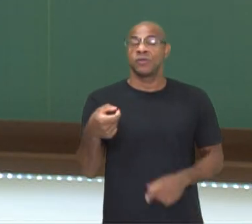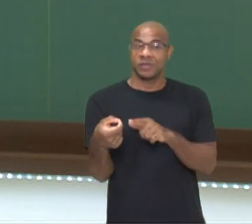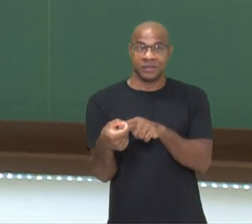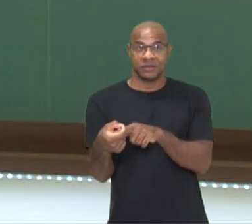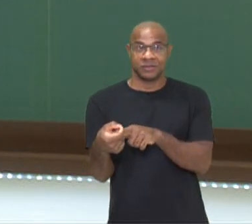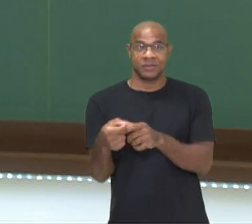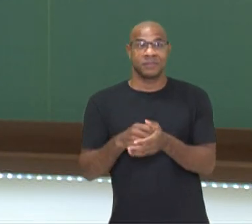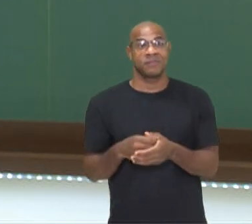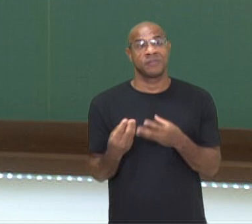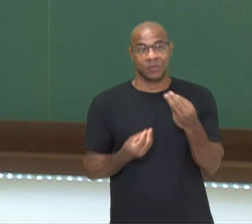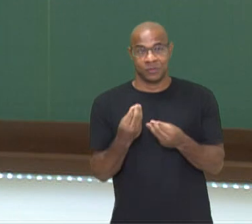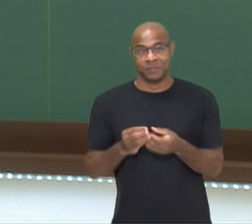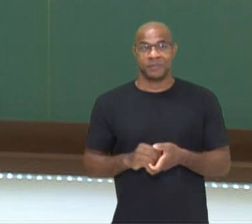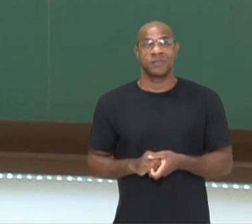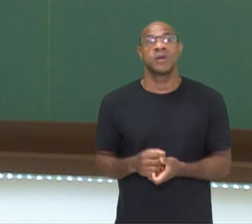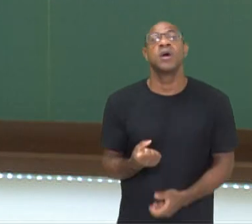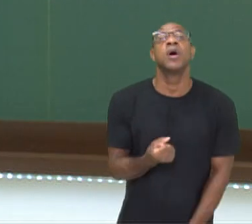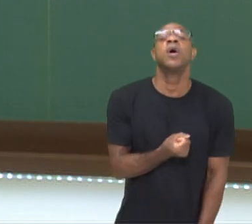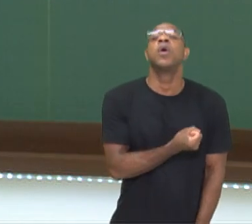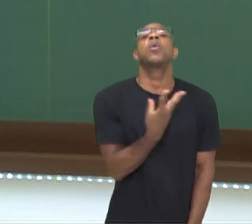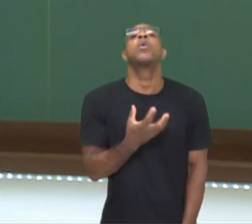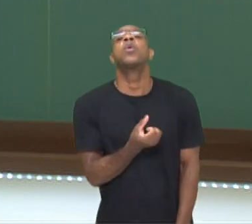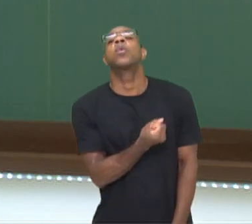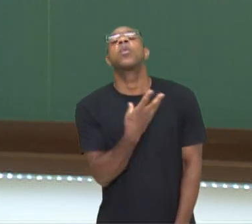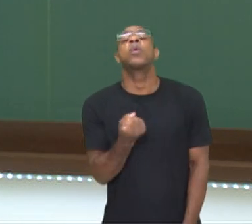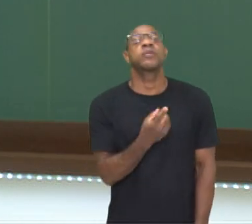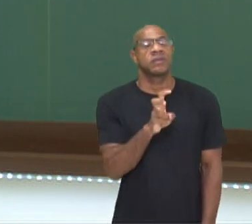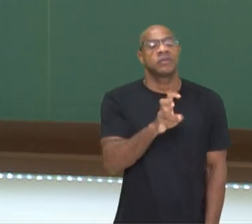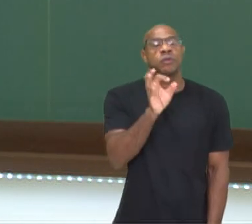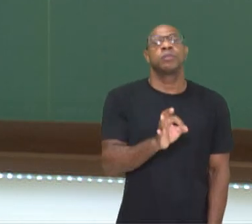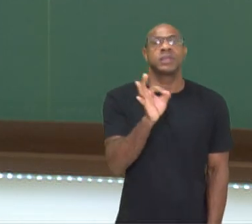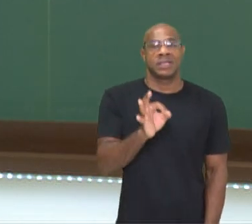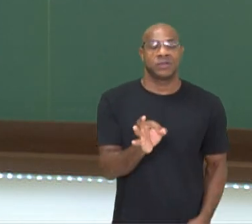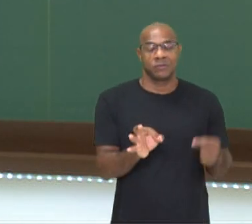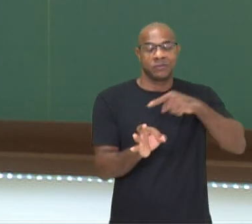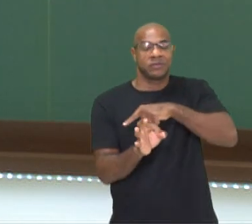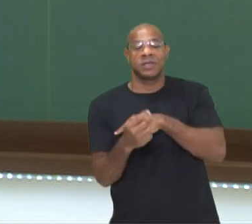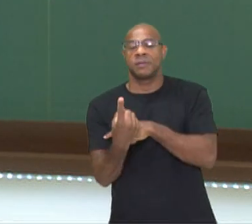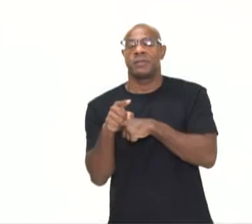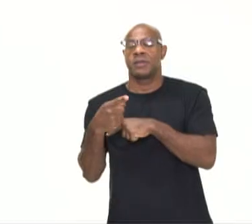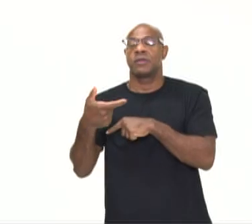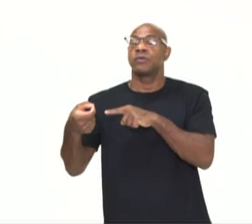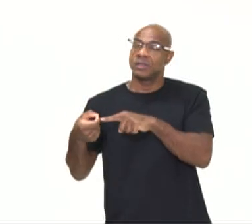Então, bora lá? Quanto que é 5% de 1.200? Faz aí, a gente já volta.